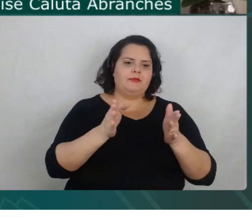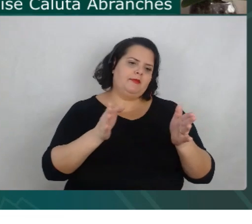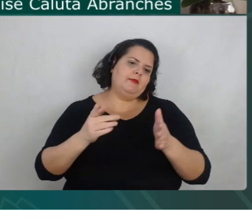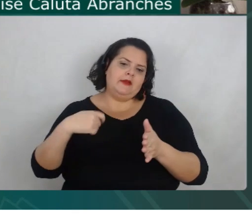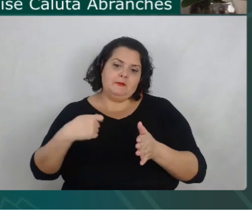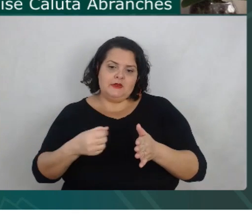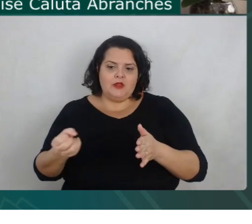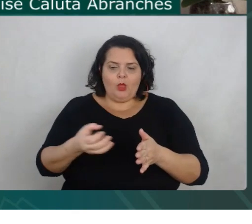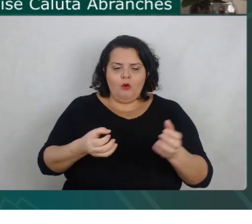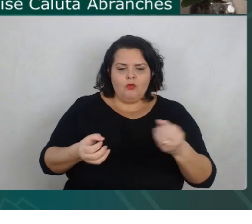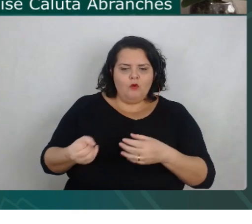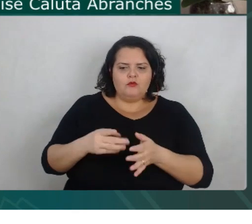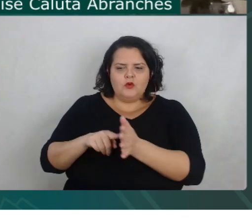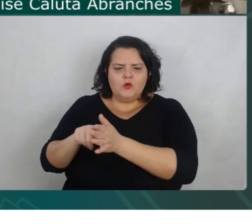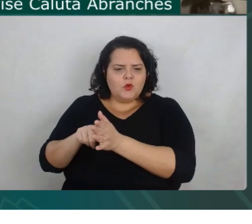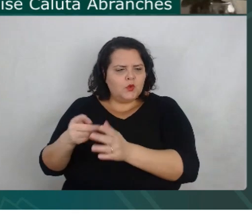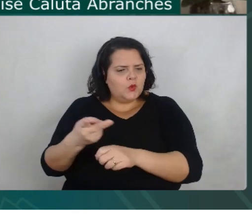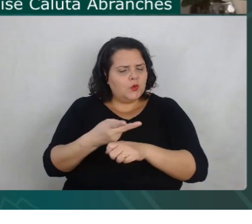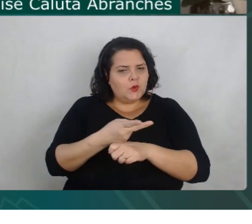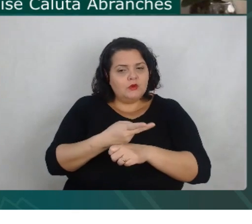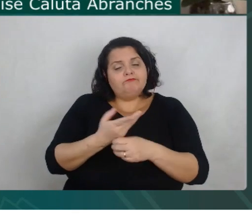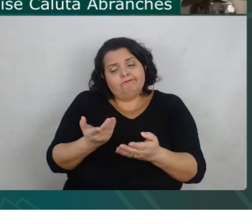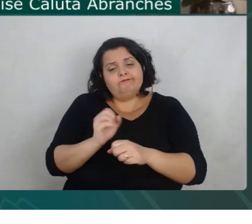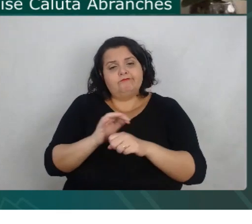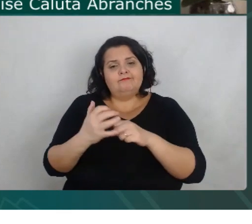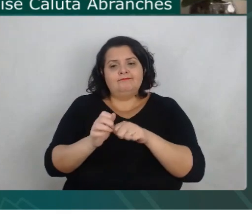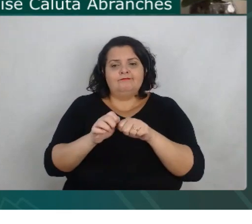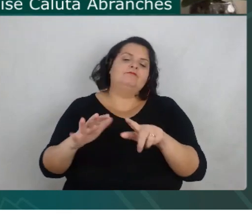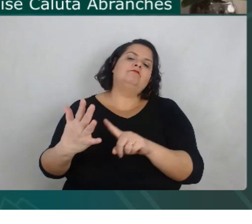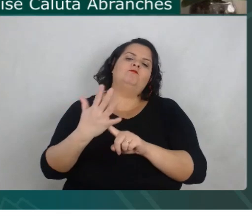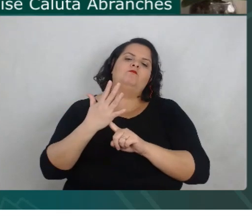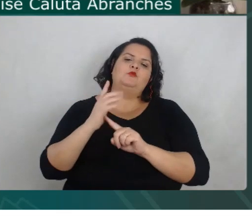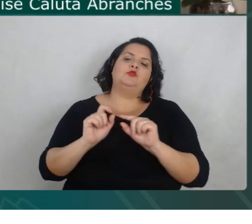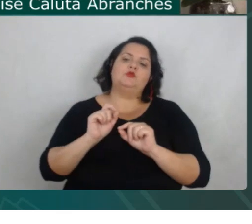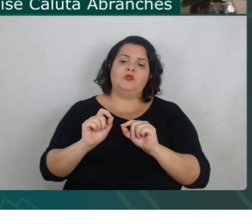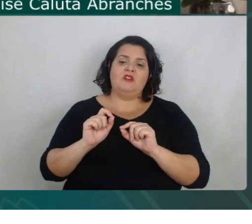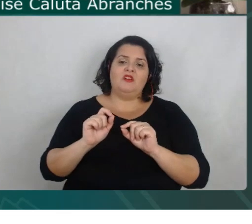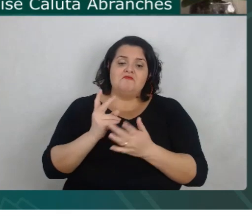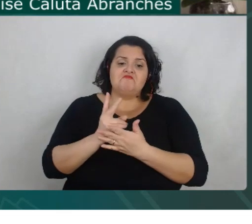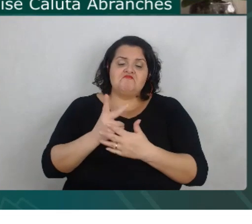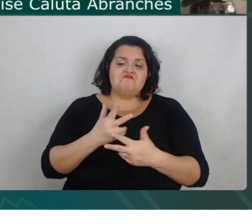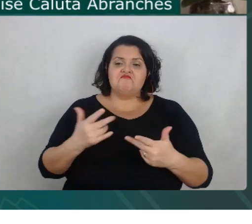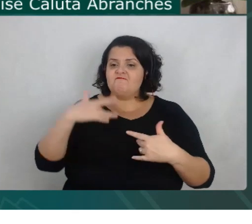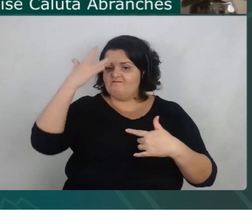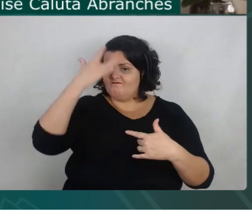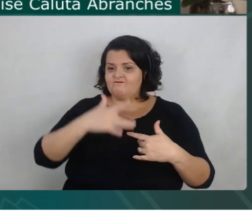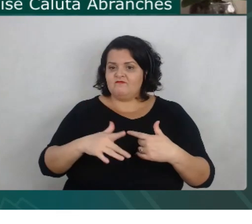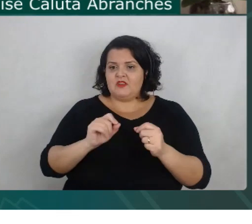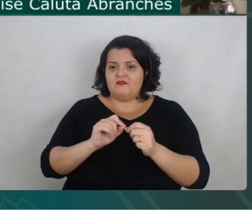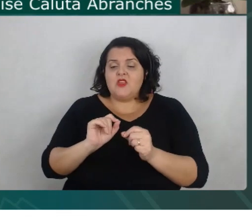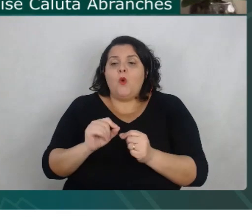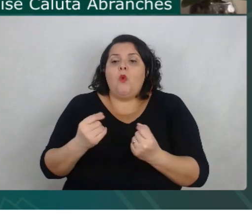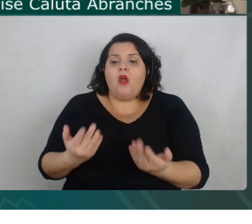caminhos, né? Então, essa pandemia mostra para a gente também que, diante de tantas situações, de tantos momentos que a gente não sabia para onde seguir, o que fazer naquele